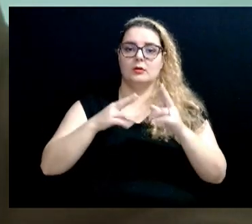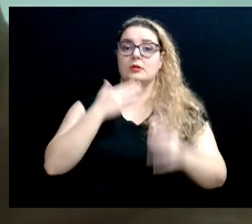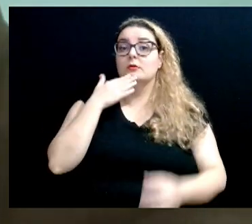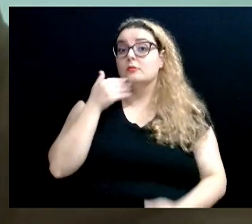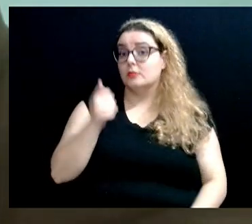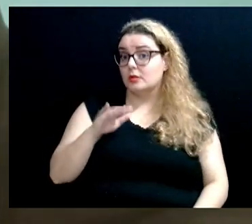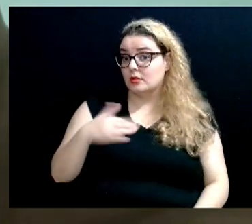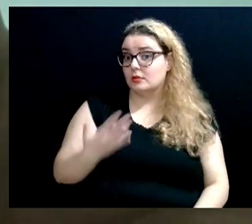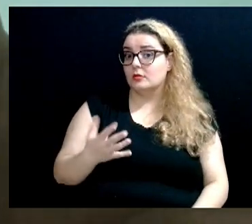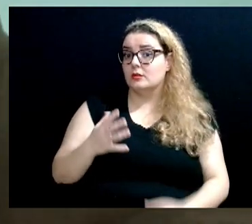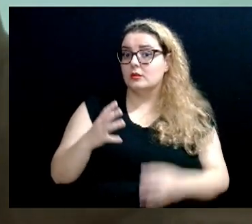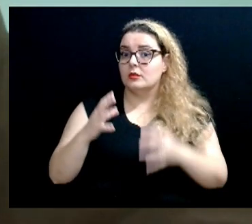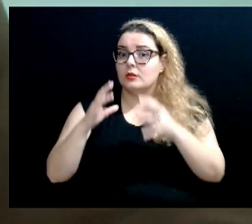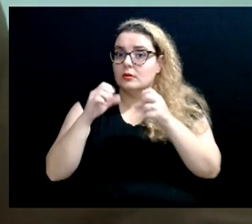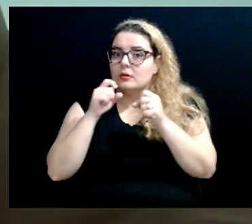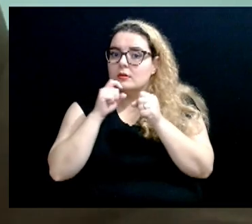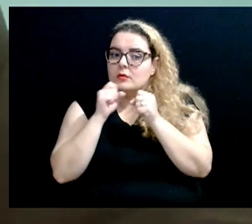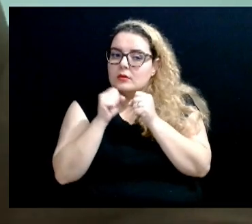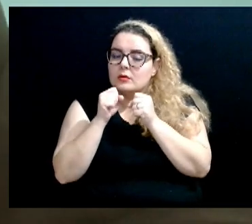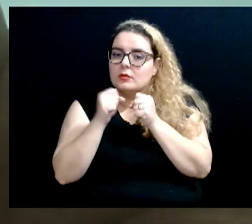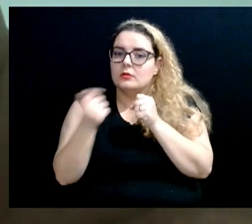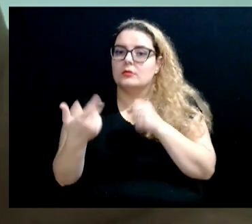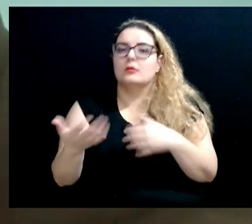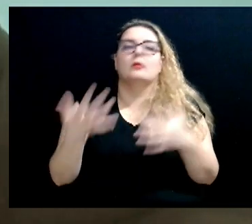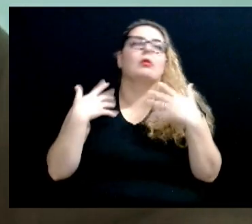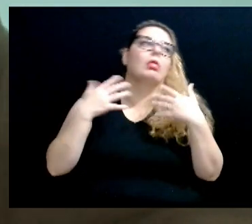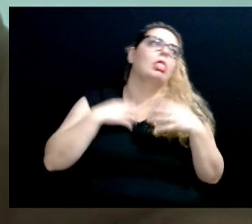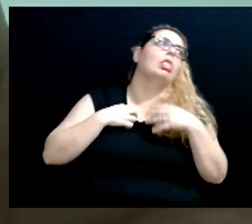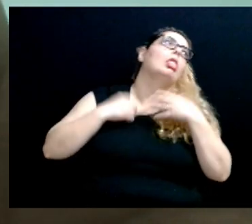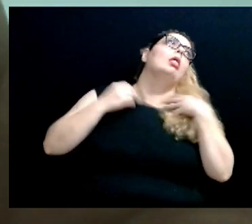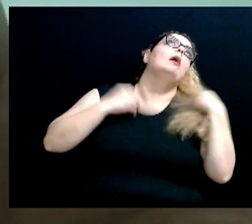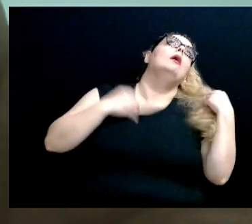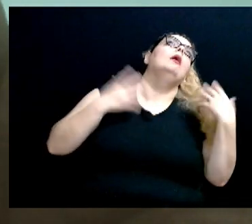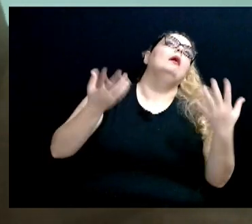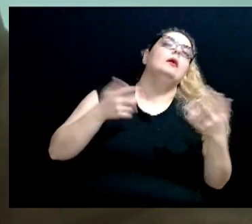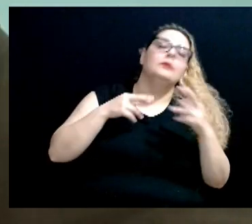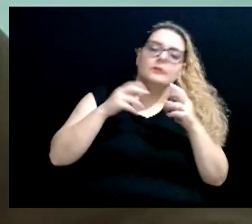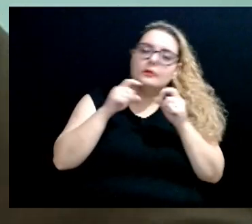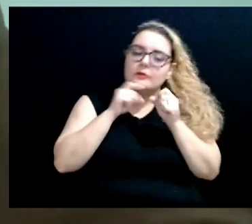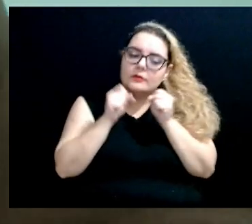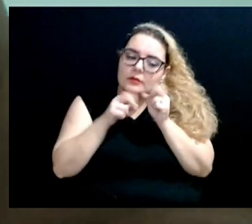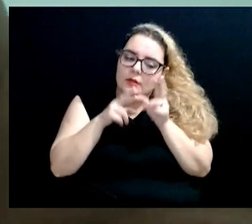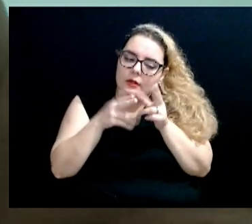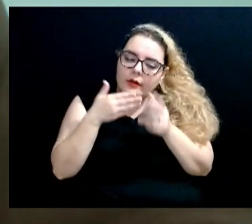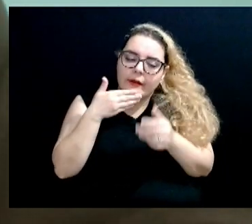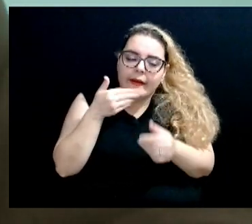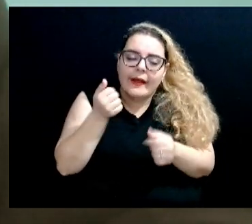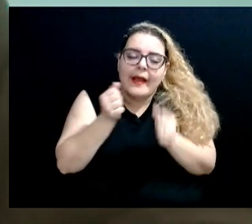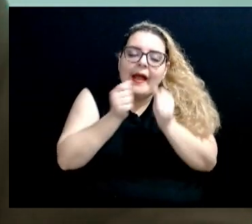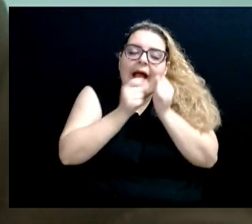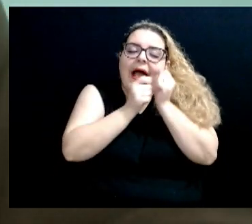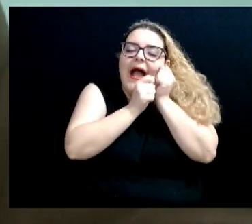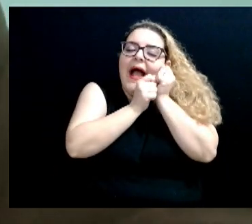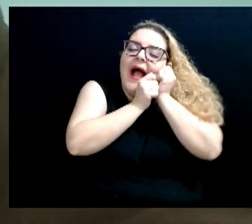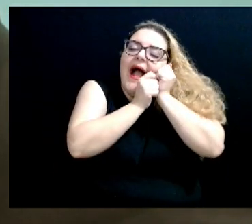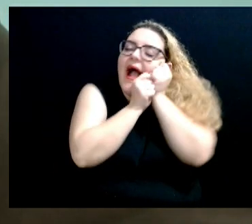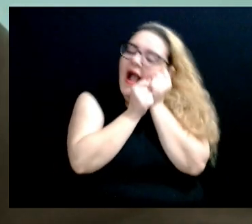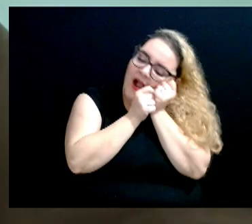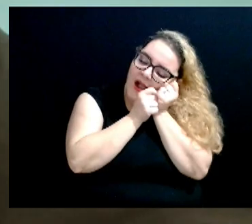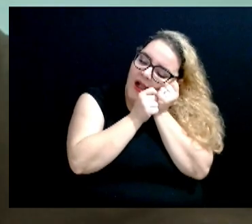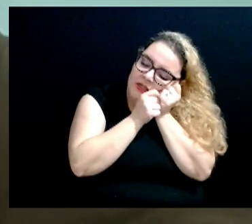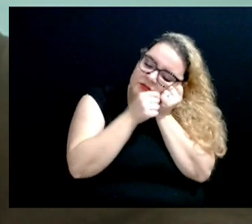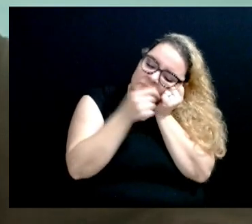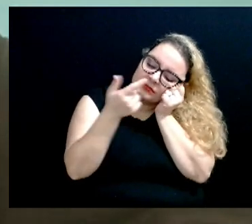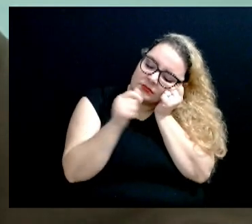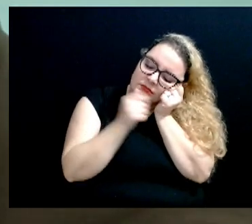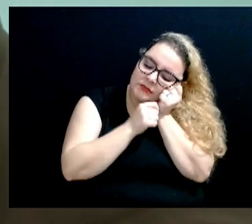frio do que quando está muito mais quente. Então, tem vários outros aspectos que entram dentro do contexto. Mas um dos grandes sincronizadores disso